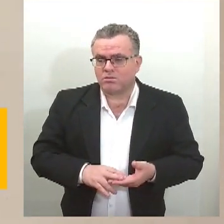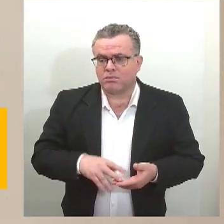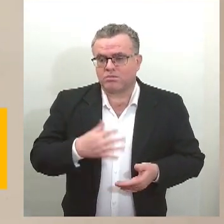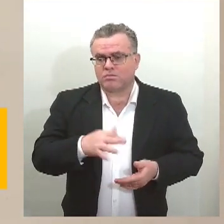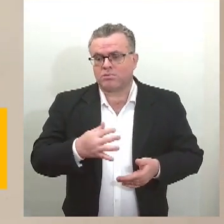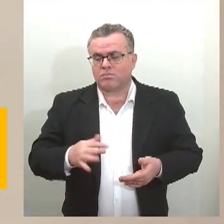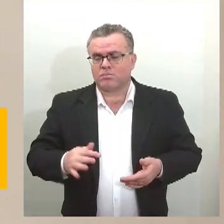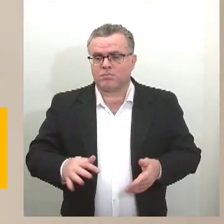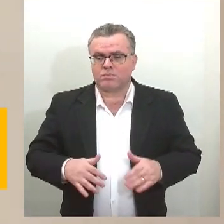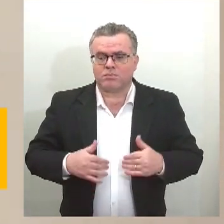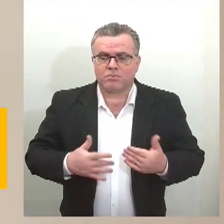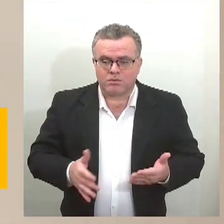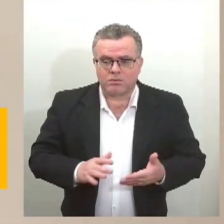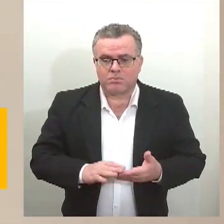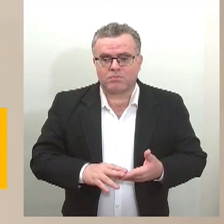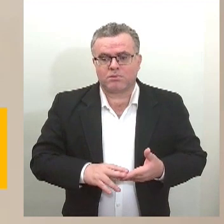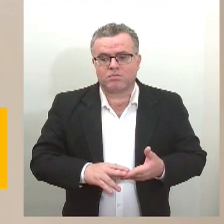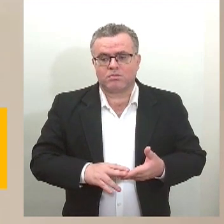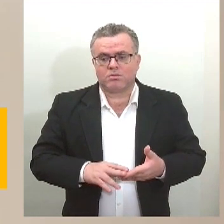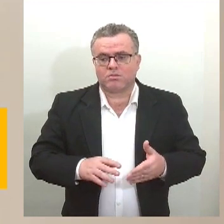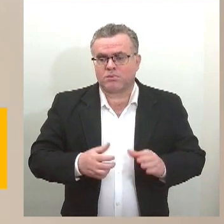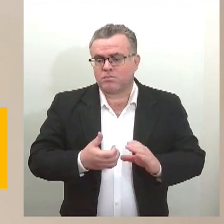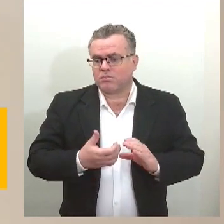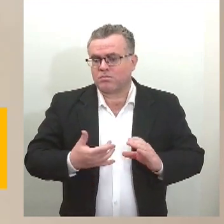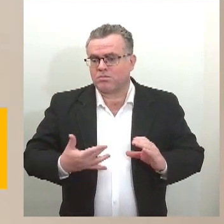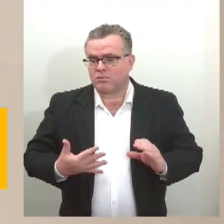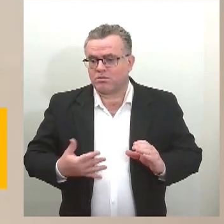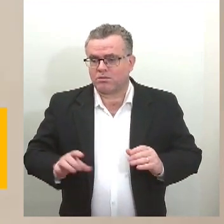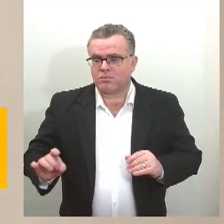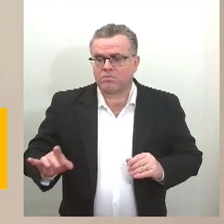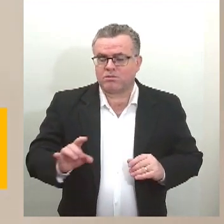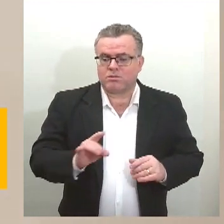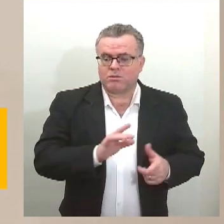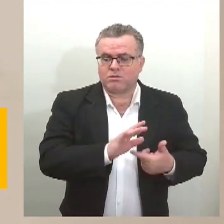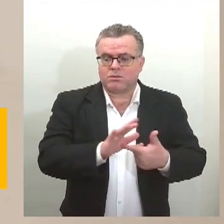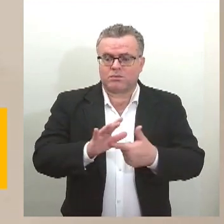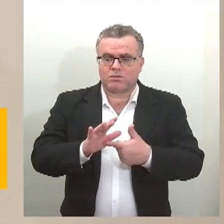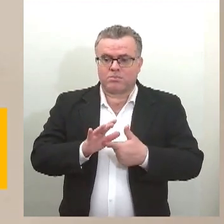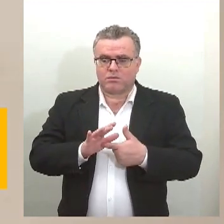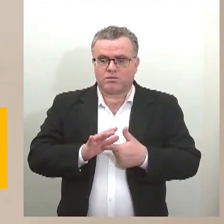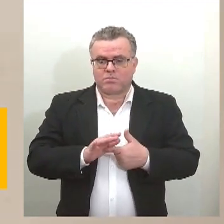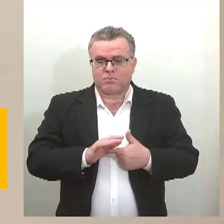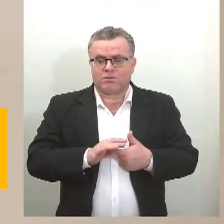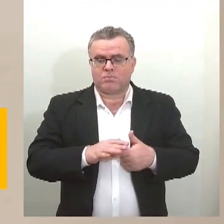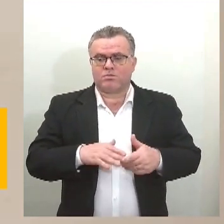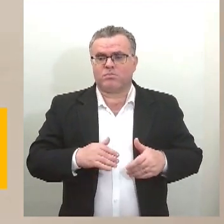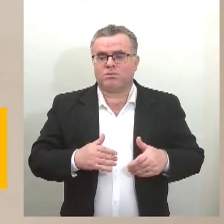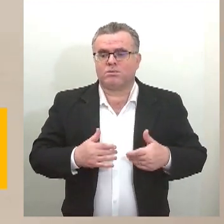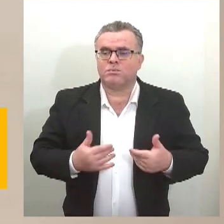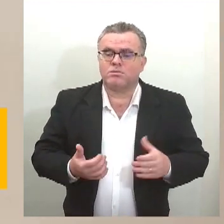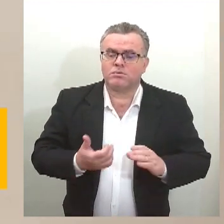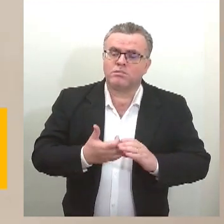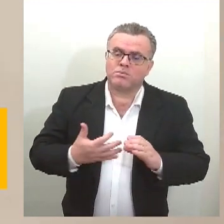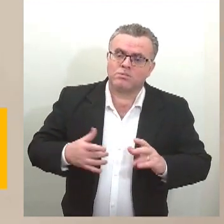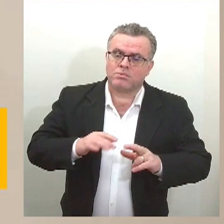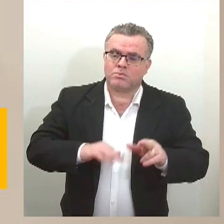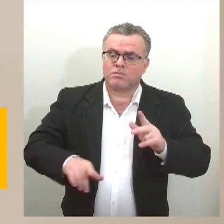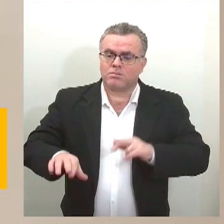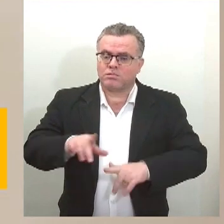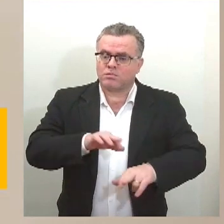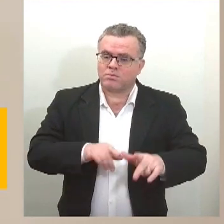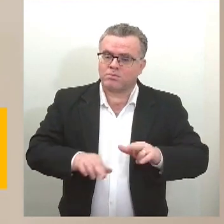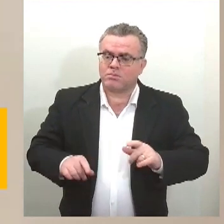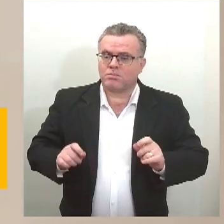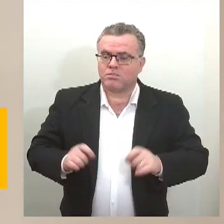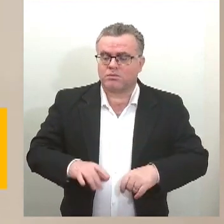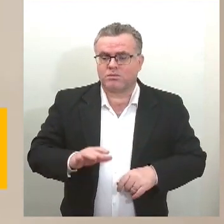todos esses sintomas, cada pessoa acaba apresentando um padrão diferente de sintomas. É a análise desses